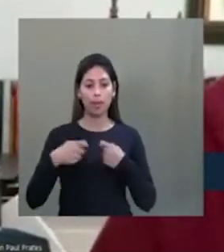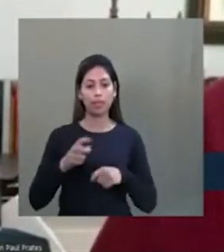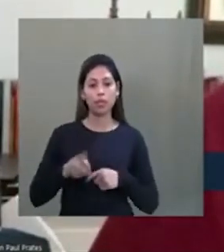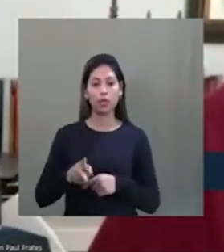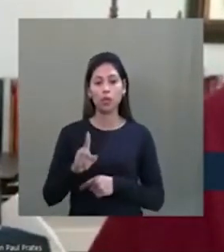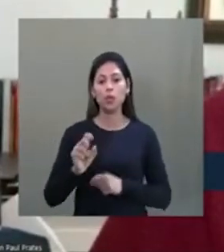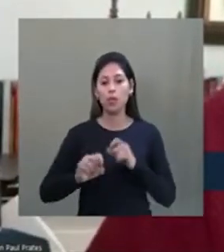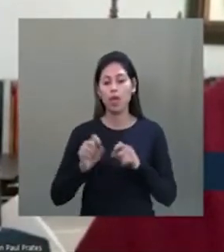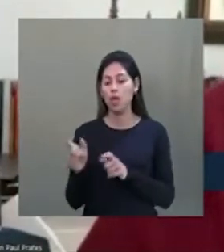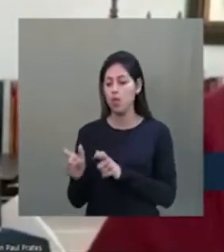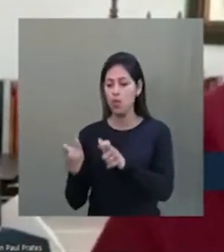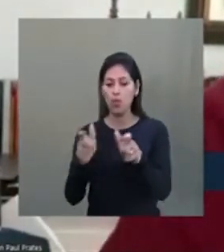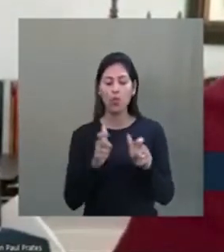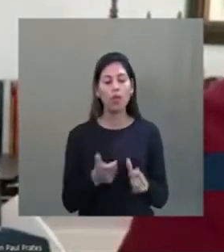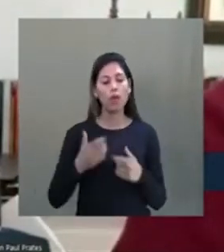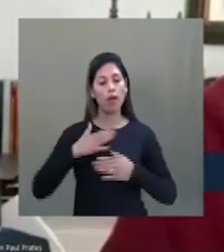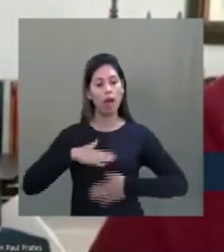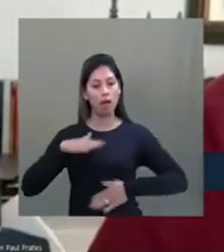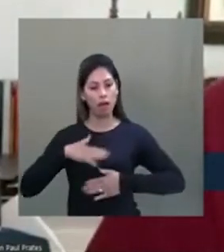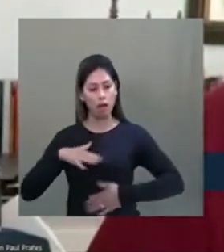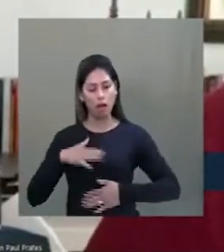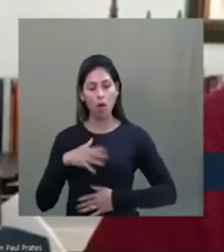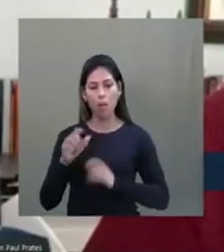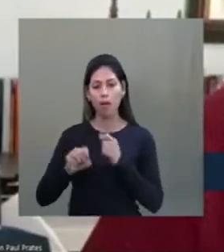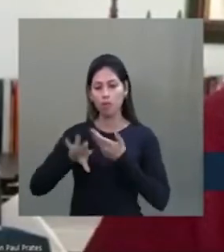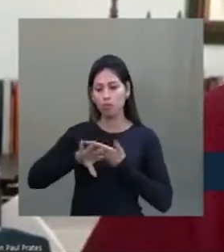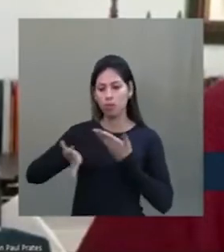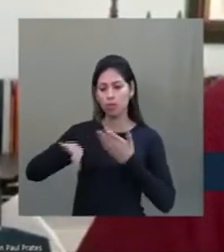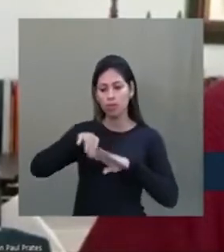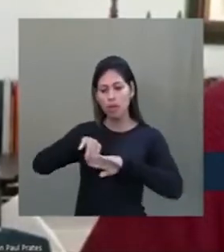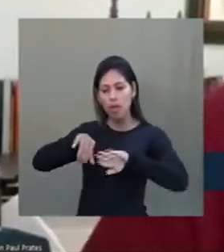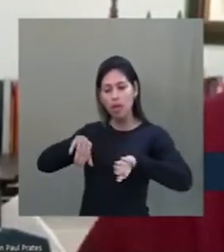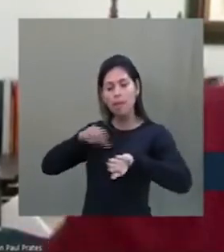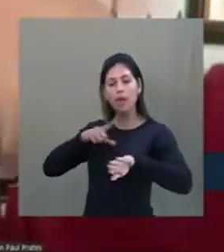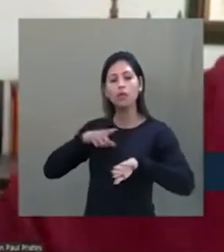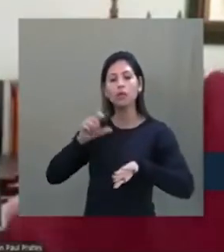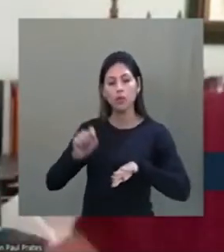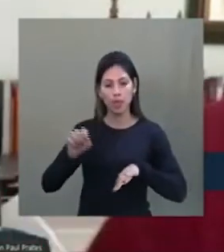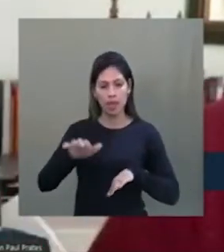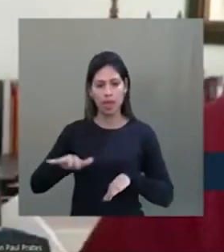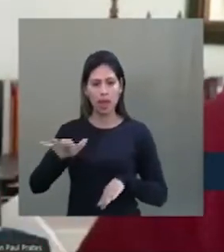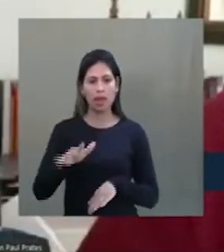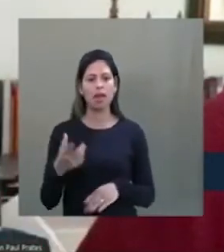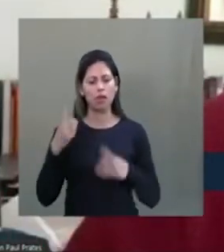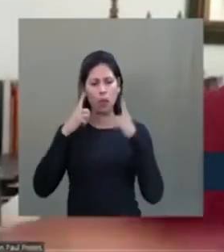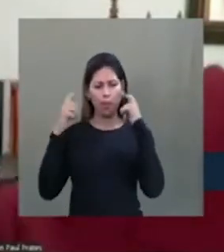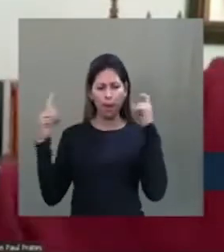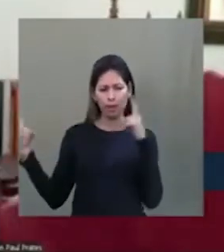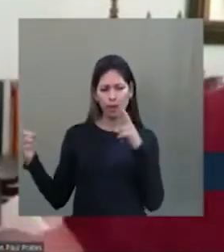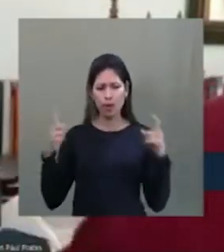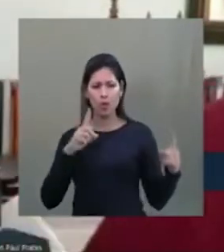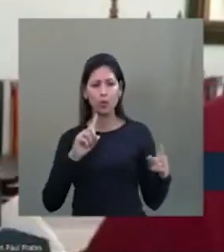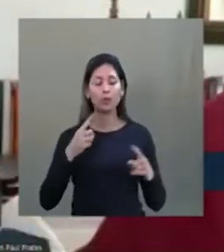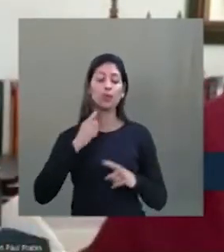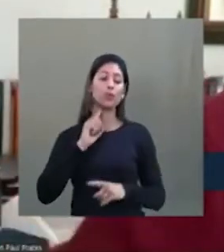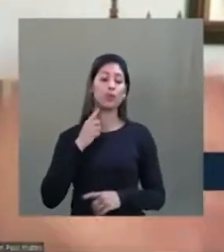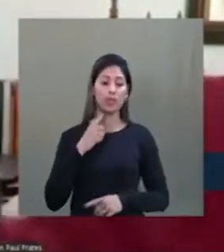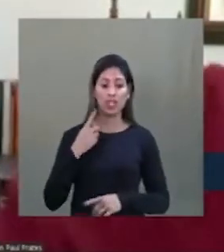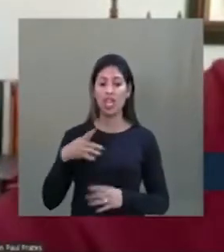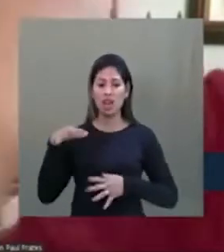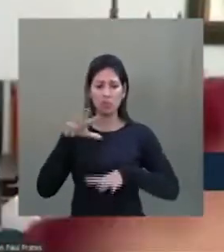local reservado, tranquilo, né? Separado da unidade fabril, separado da barulheira, da poeira, tudo isso,